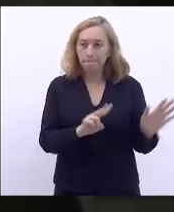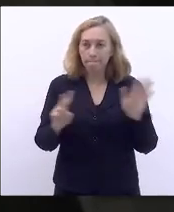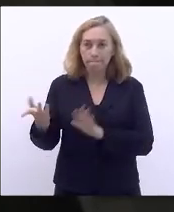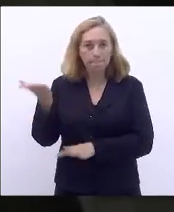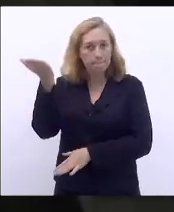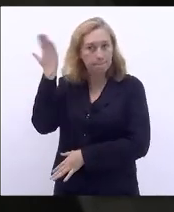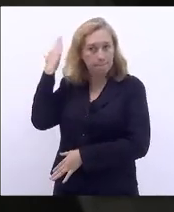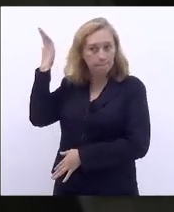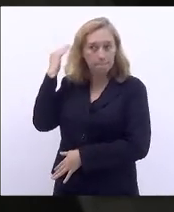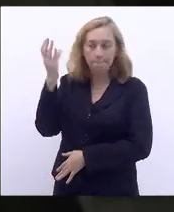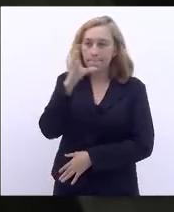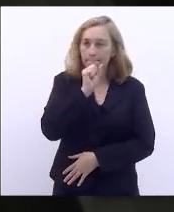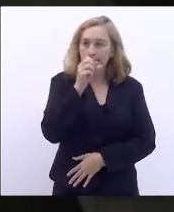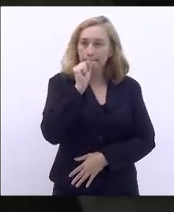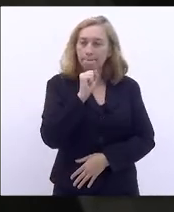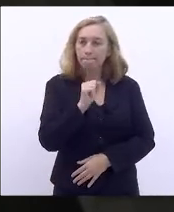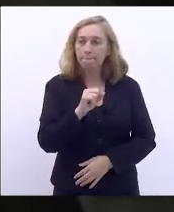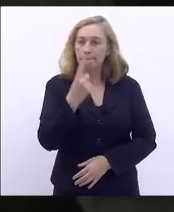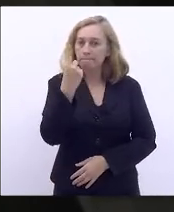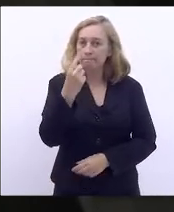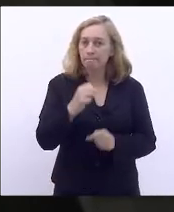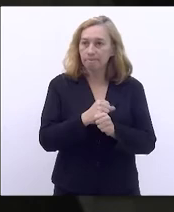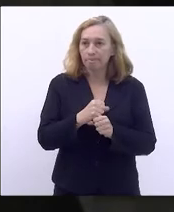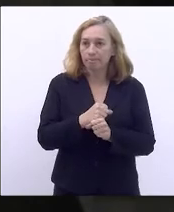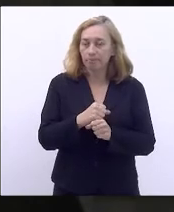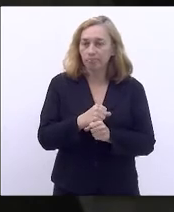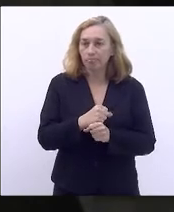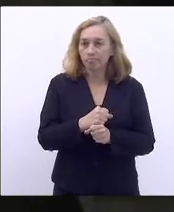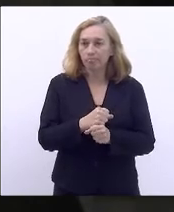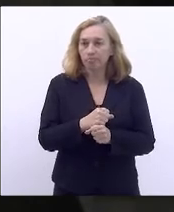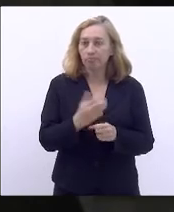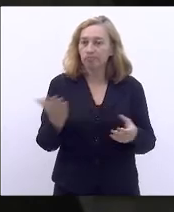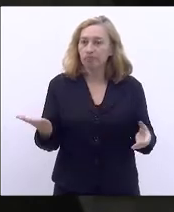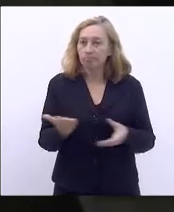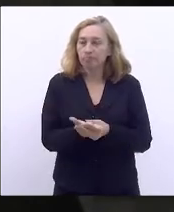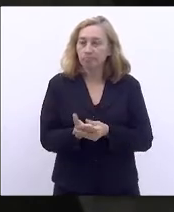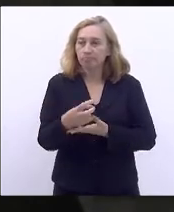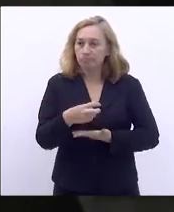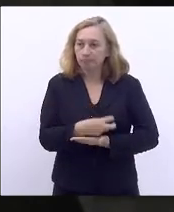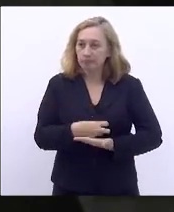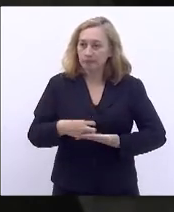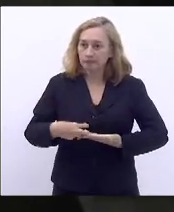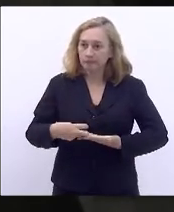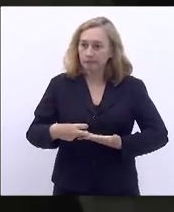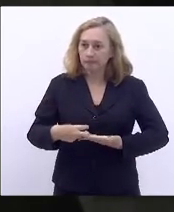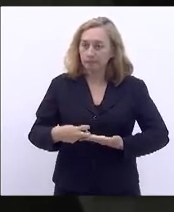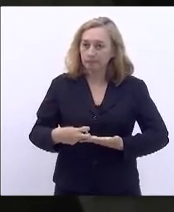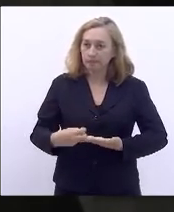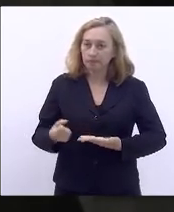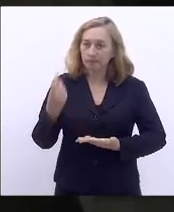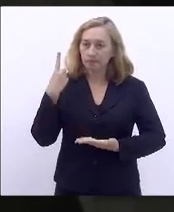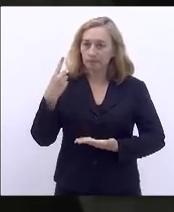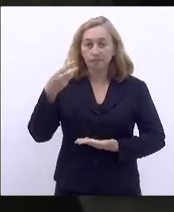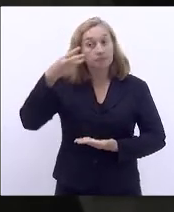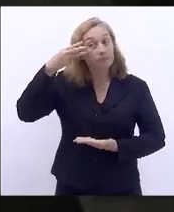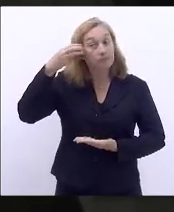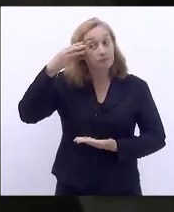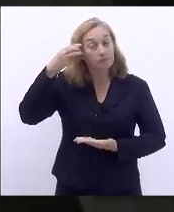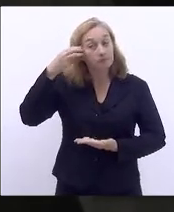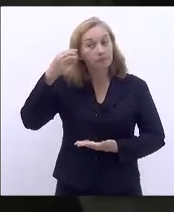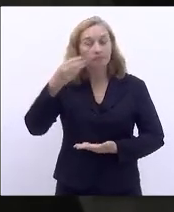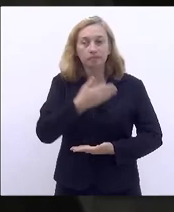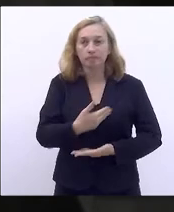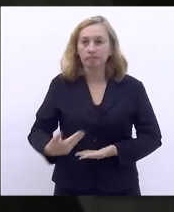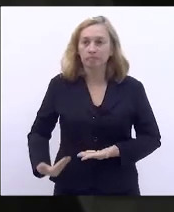no sábado, completou um ano do processo de impeachment do ex-governador Wilson Witzel. Ontem,